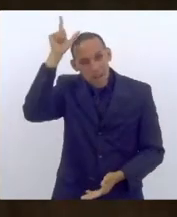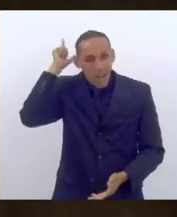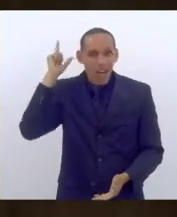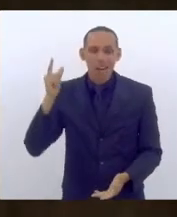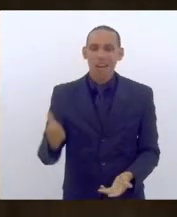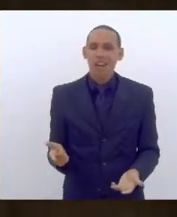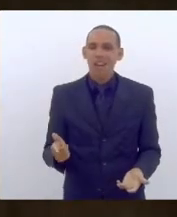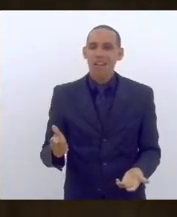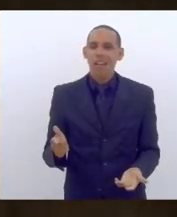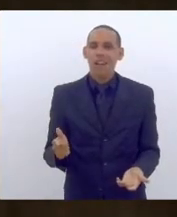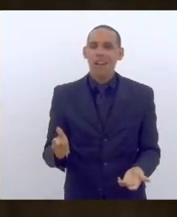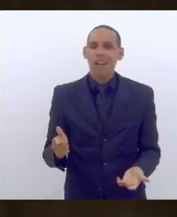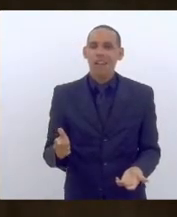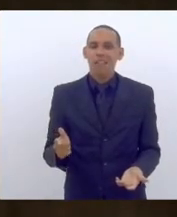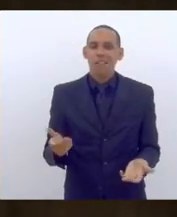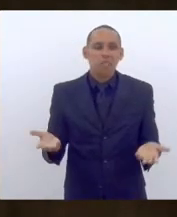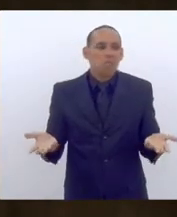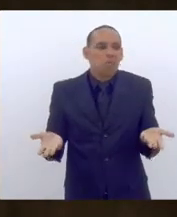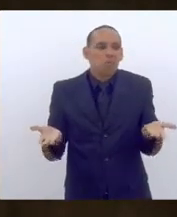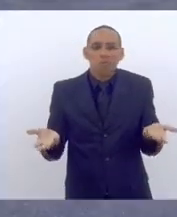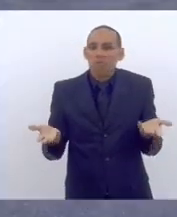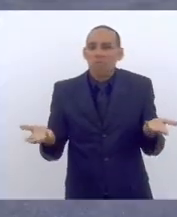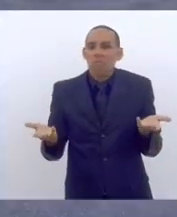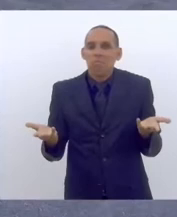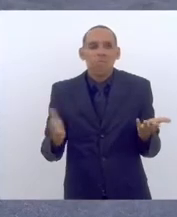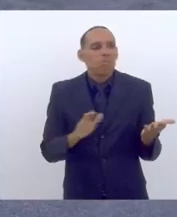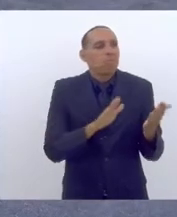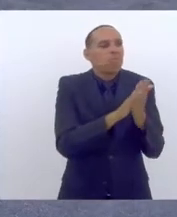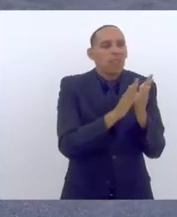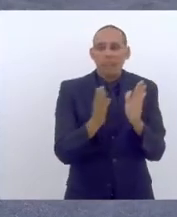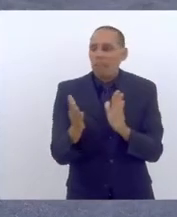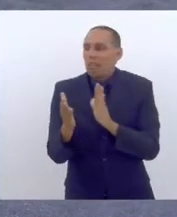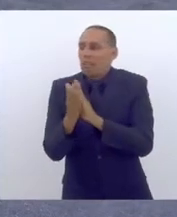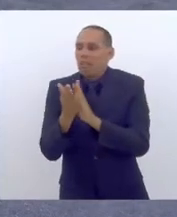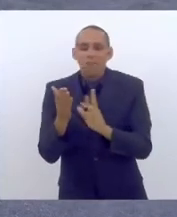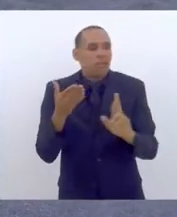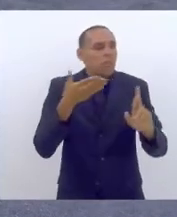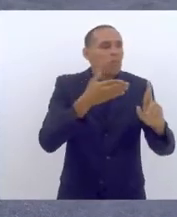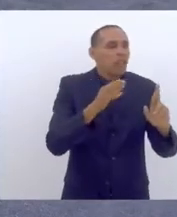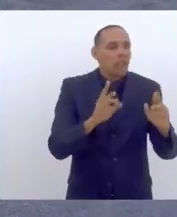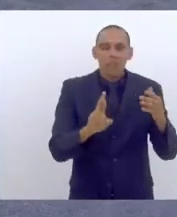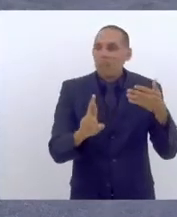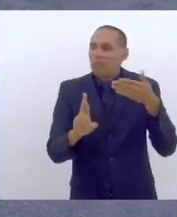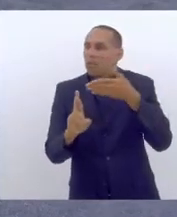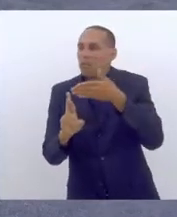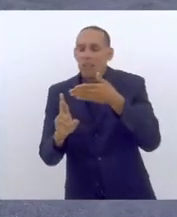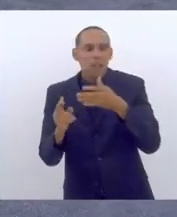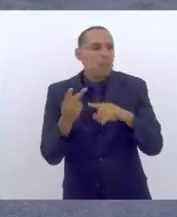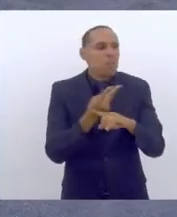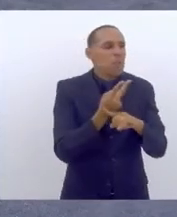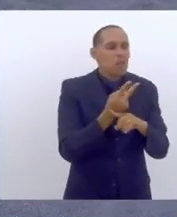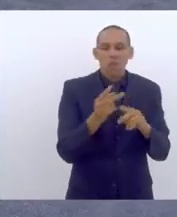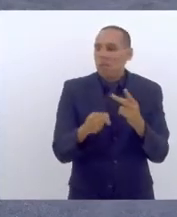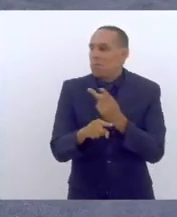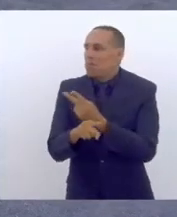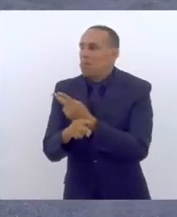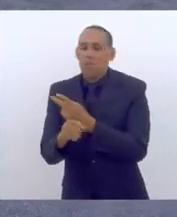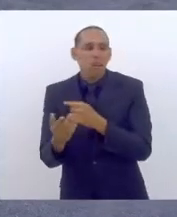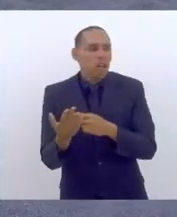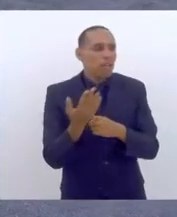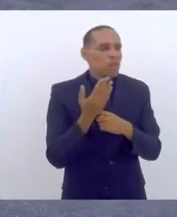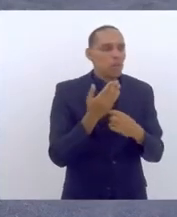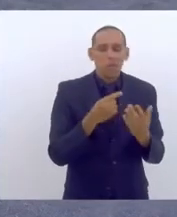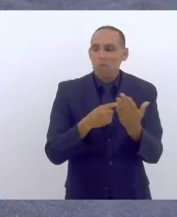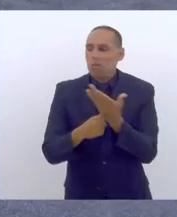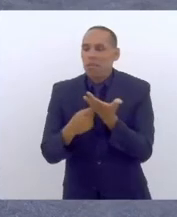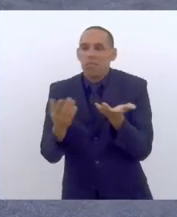tem a que o a quem se referir para tratar de qualquer coisa que tem um significado de